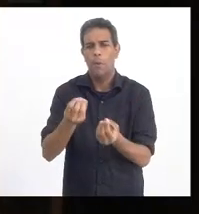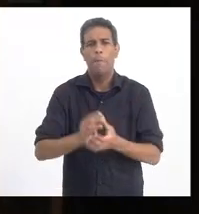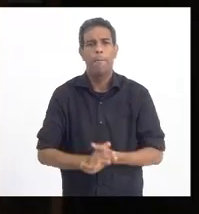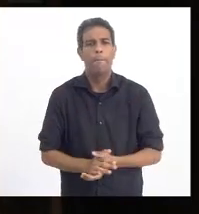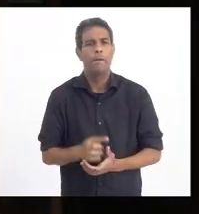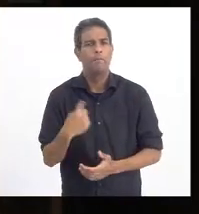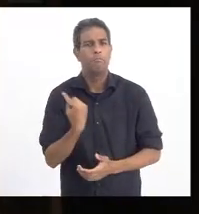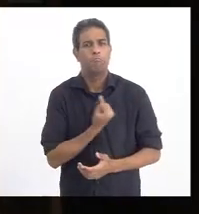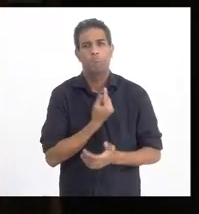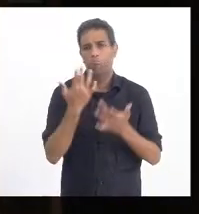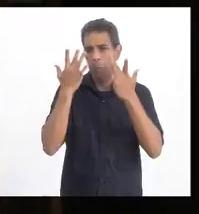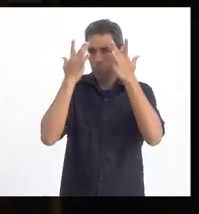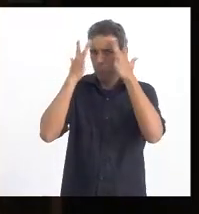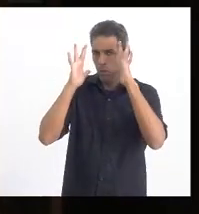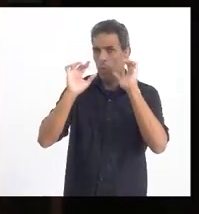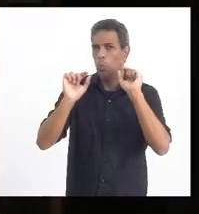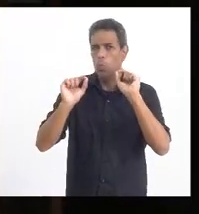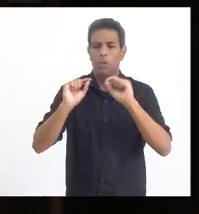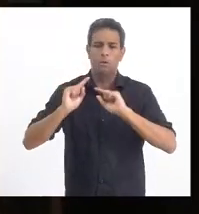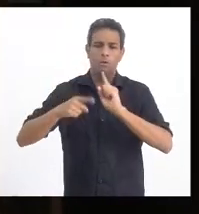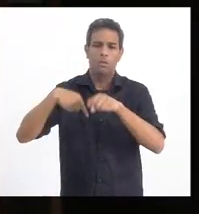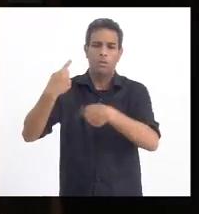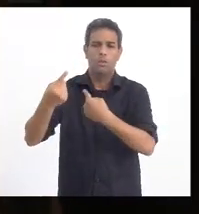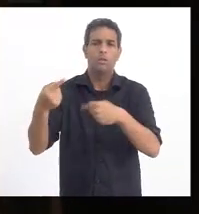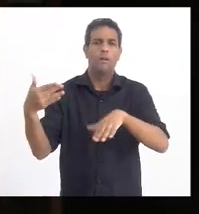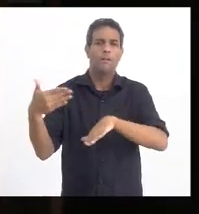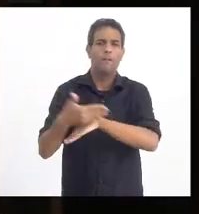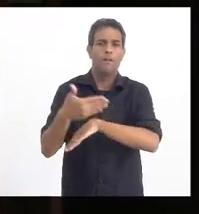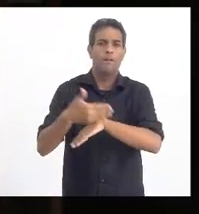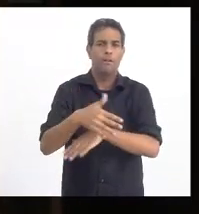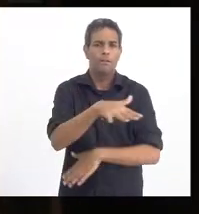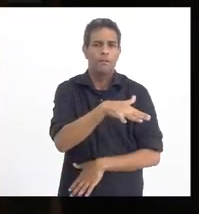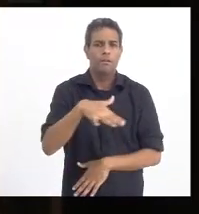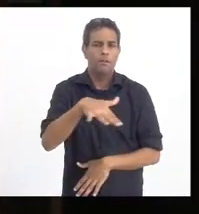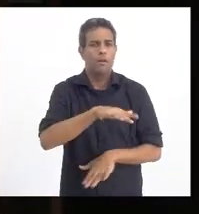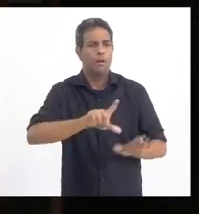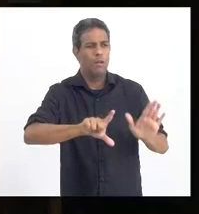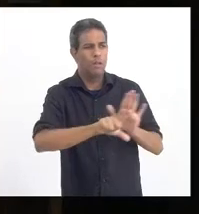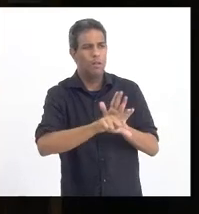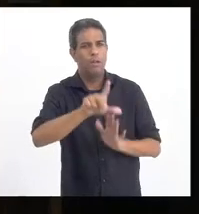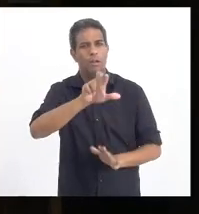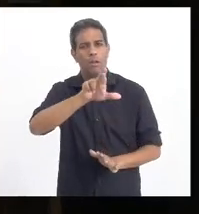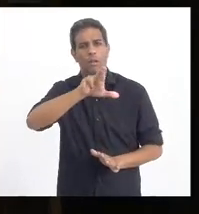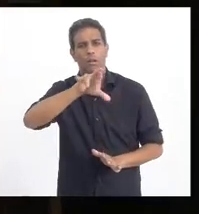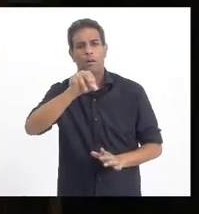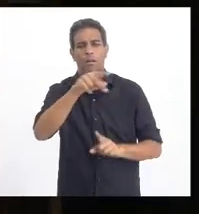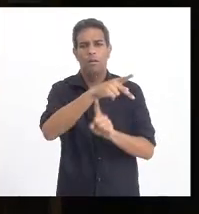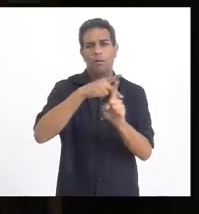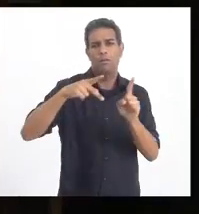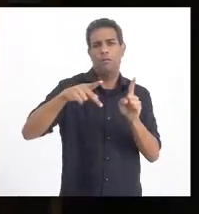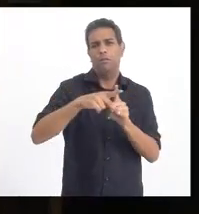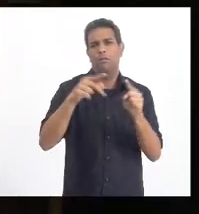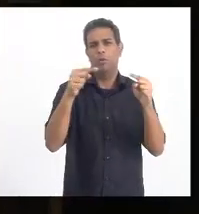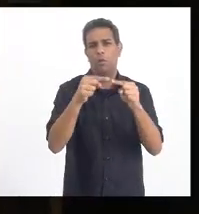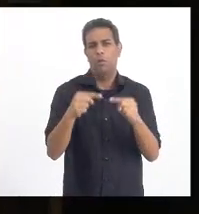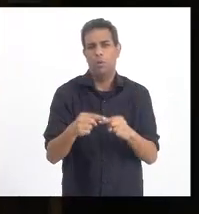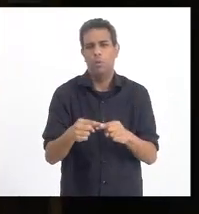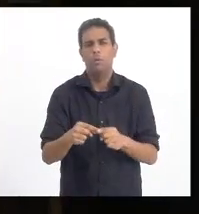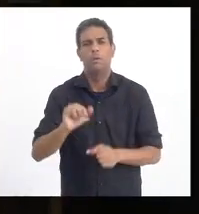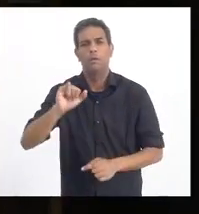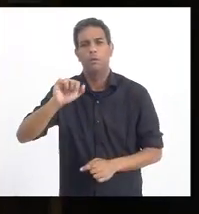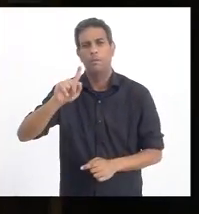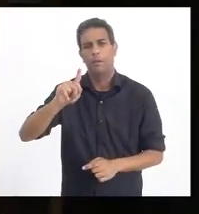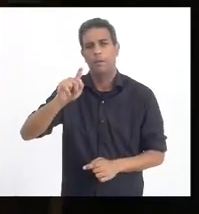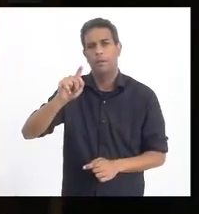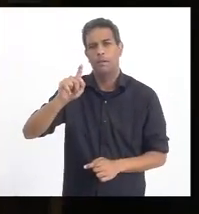não sei como será depois da entrada em vigor desta lei sobre previdência Continuará fazendo essa correção pelo IPCA não